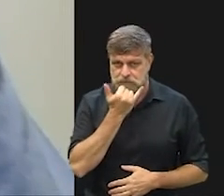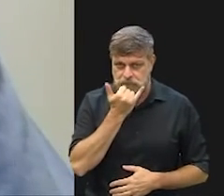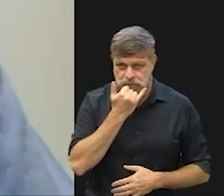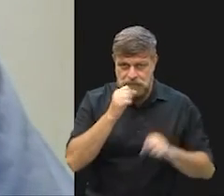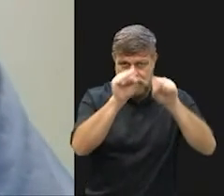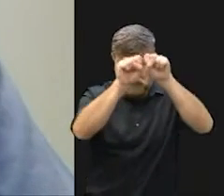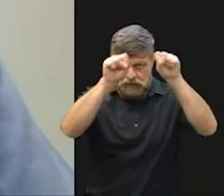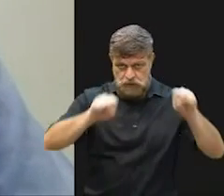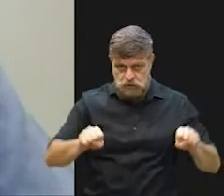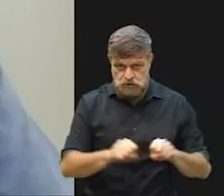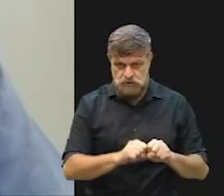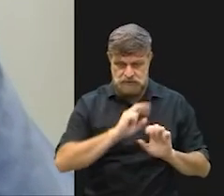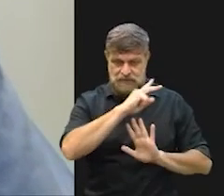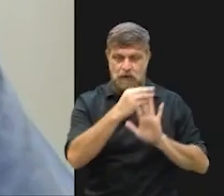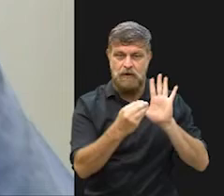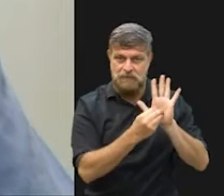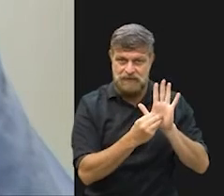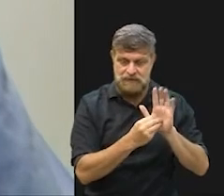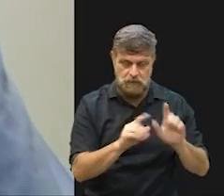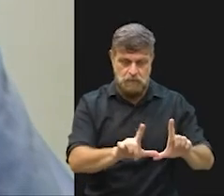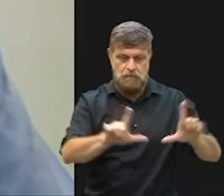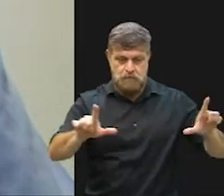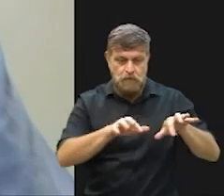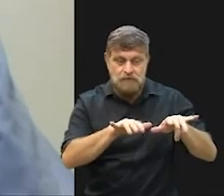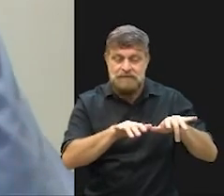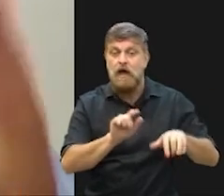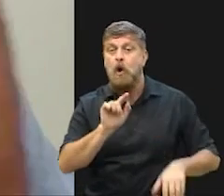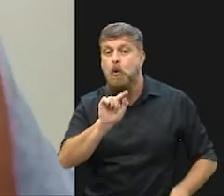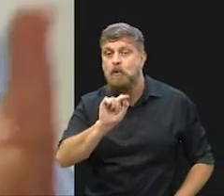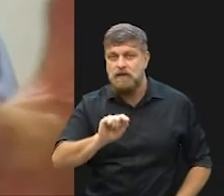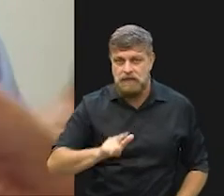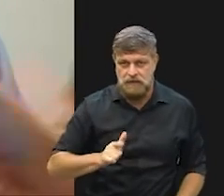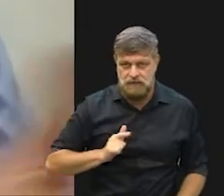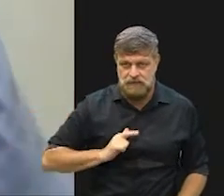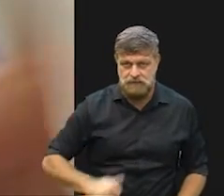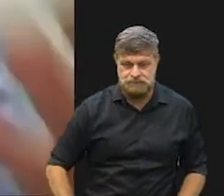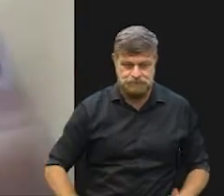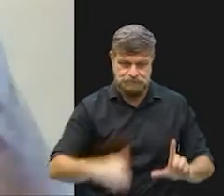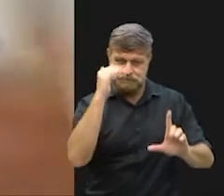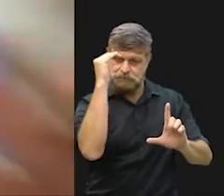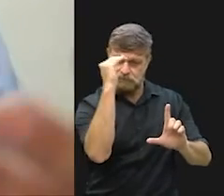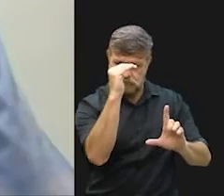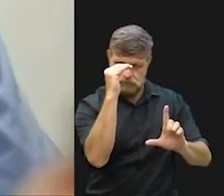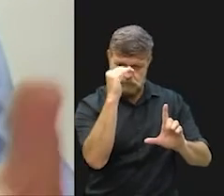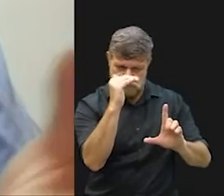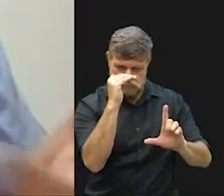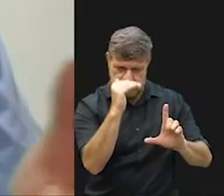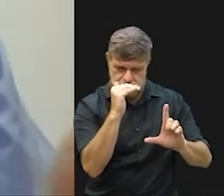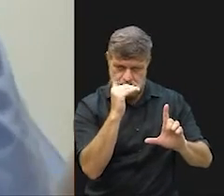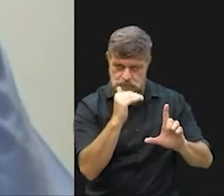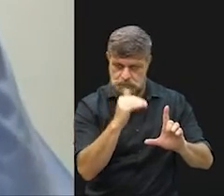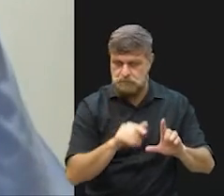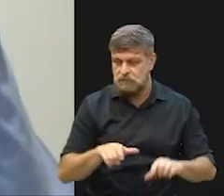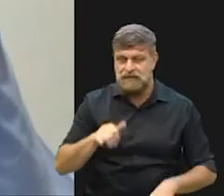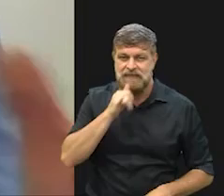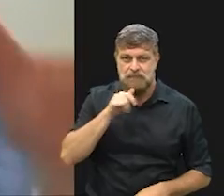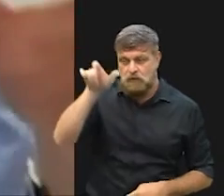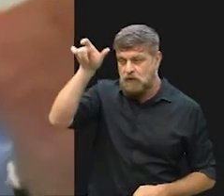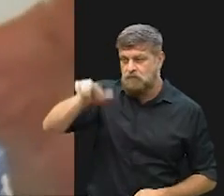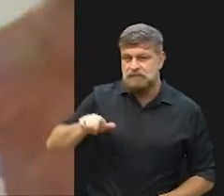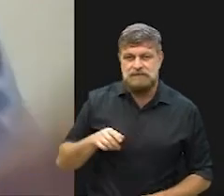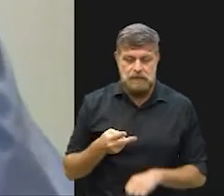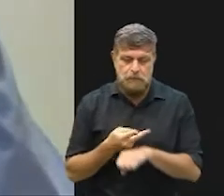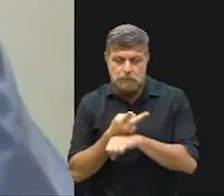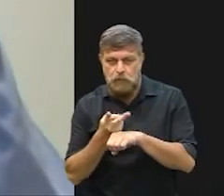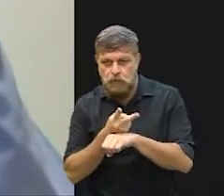nesse geoambiental? O que tem de diferente é que ele tem várias camadas, que a gente fala, várias layers, né? Então, se você